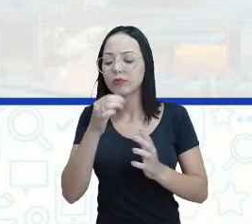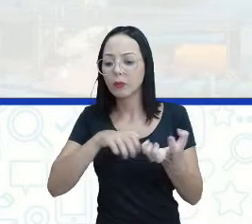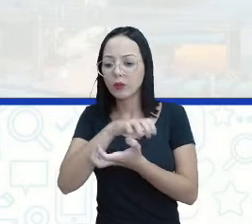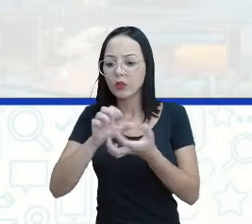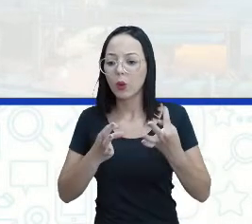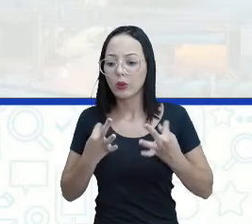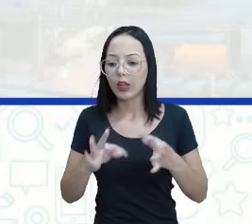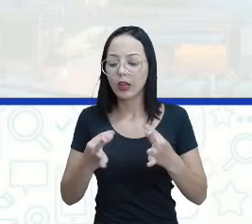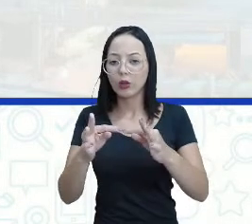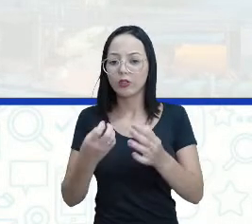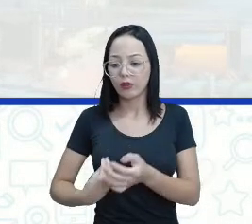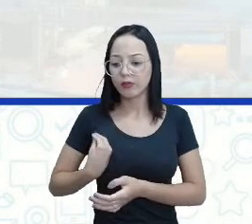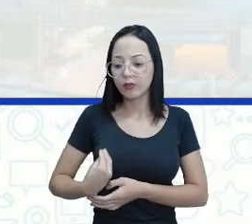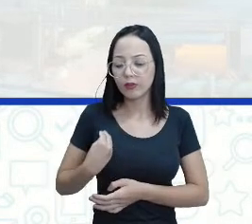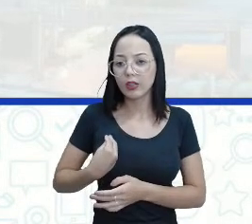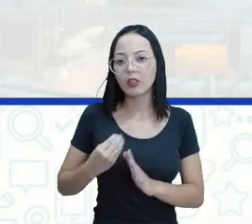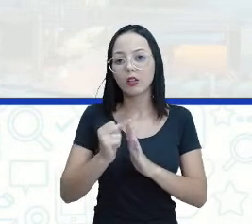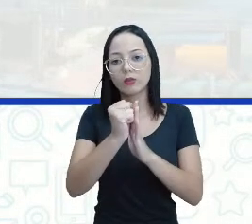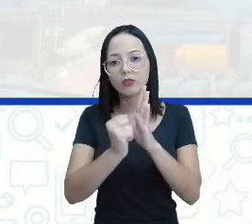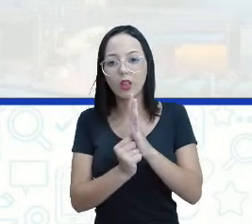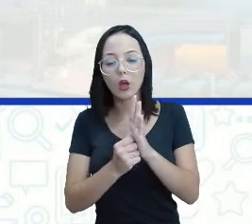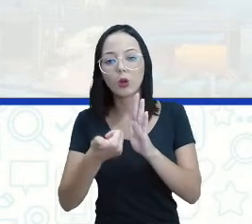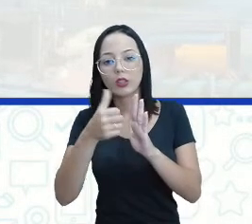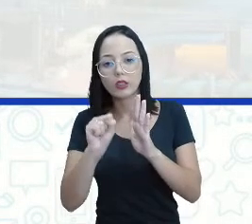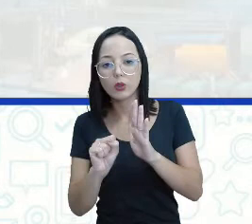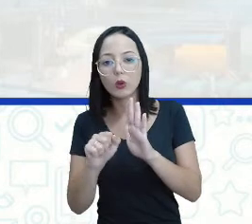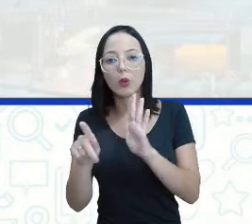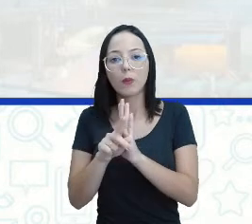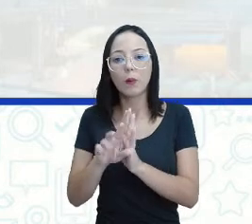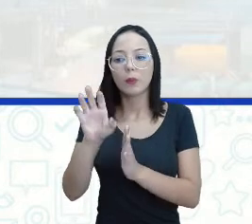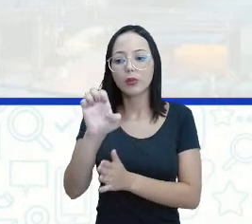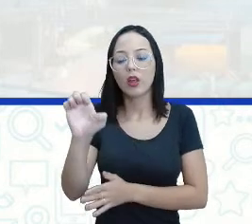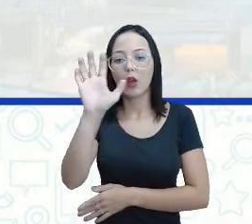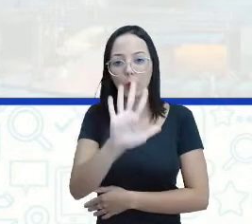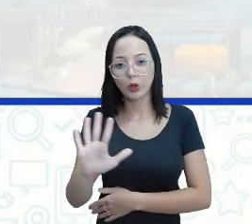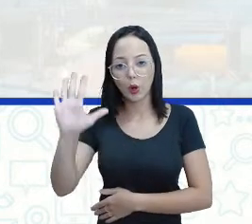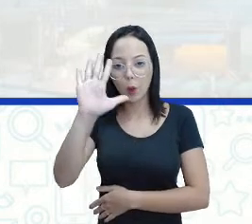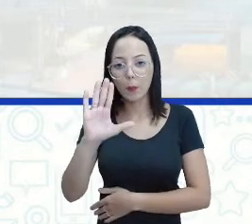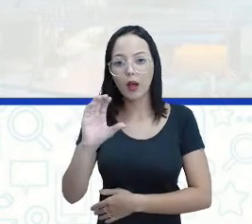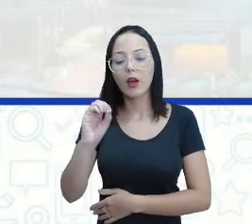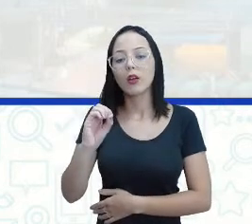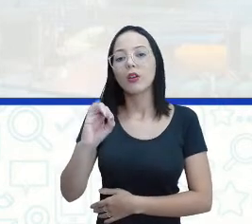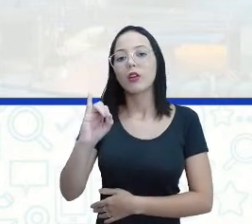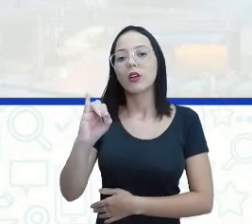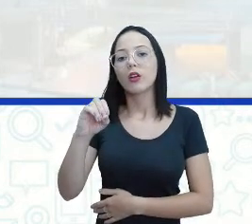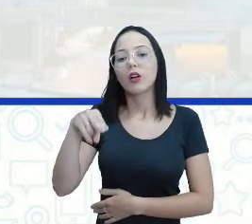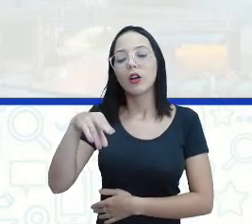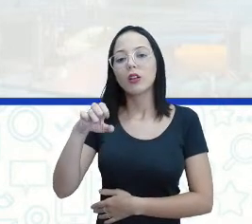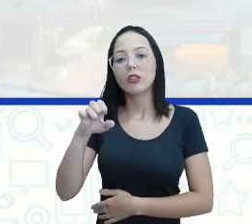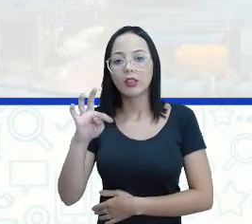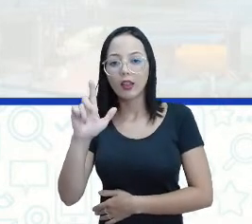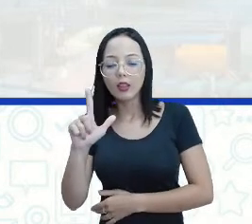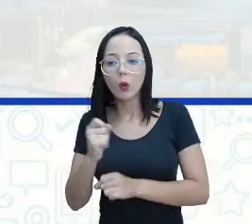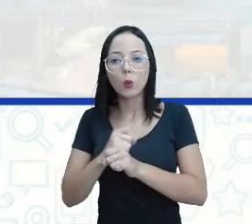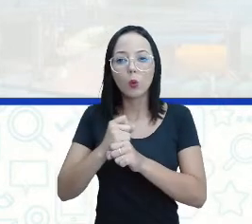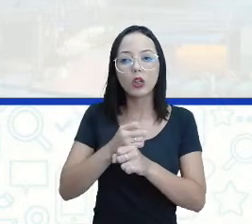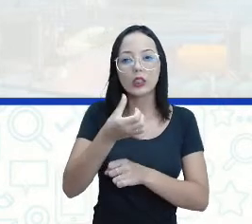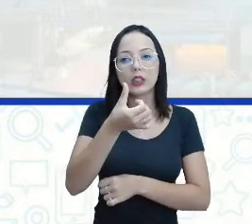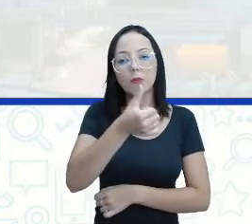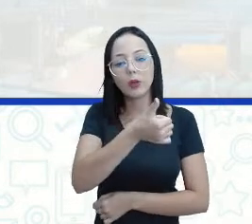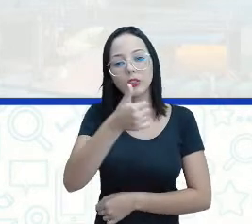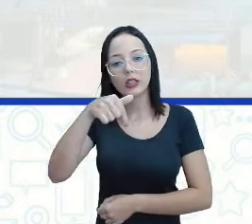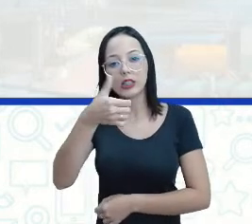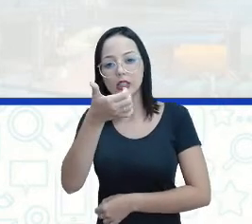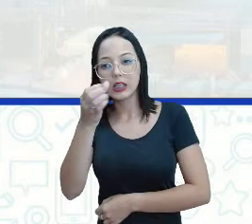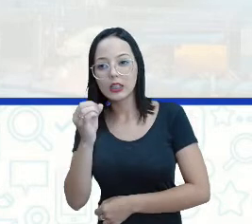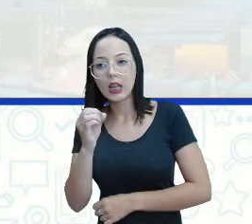vivido a partir do século XVIII na Europa Ocidental, entre os anos de 1760